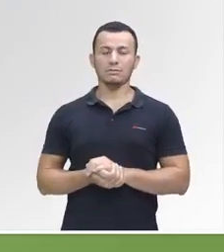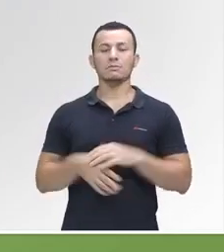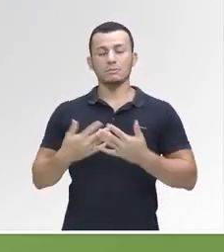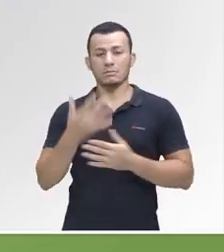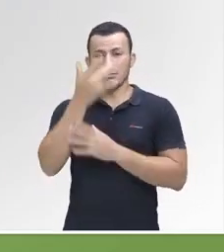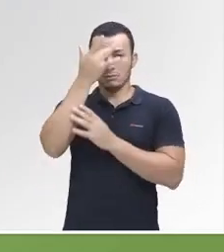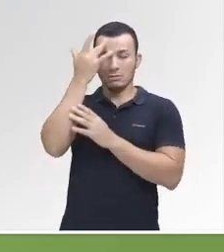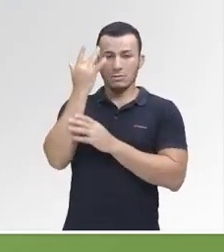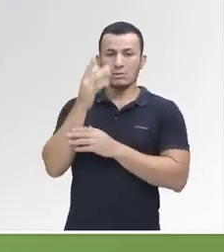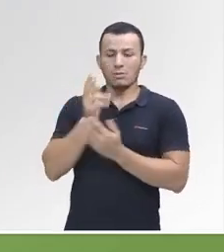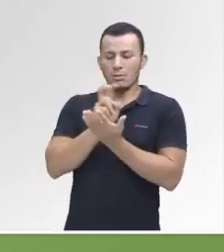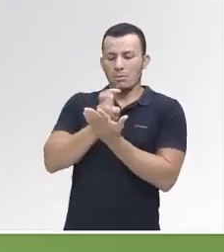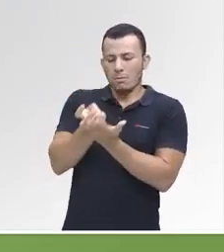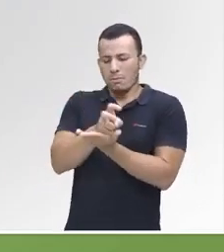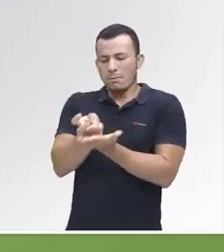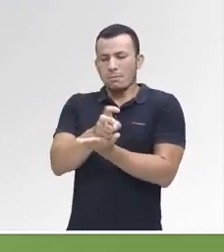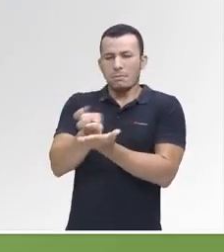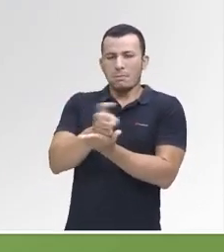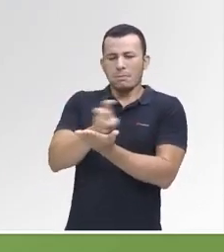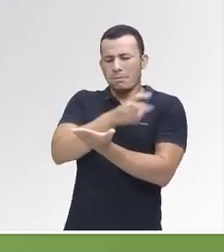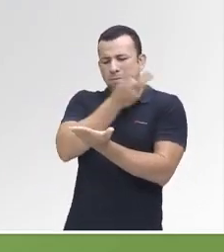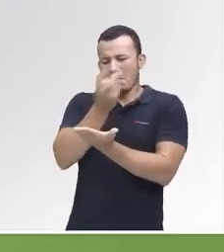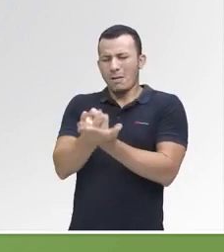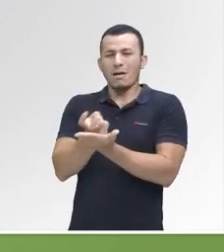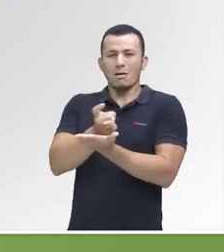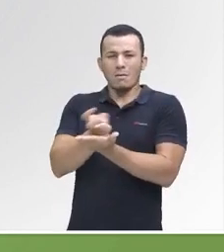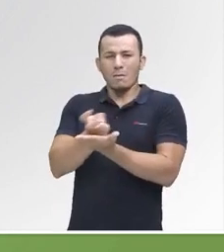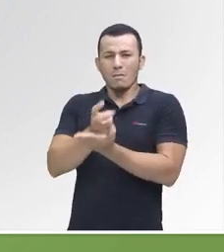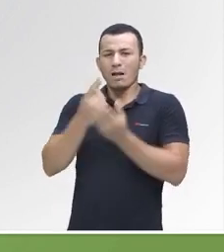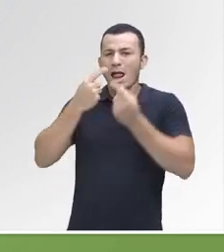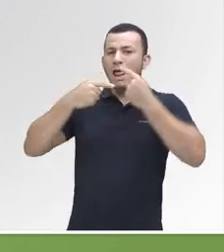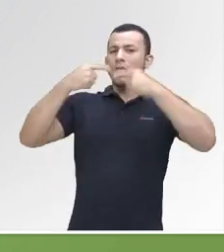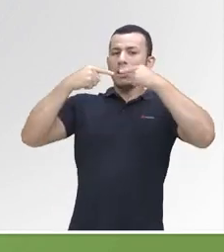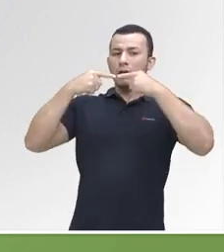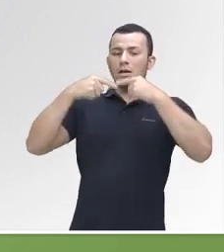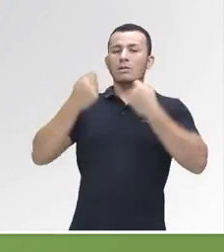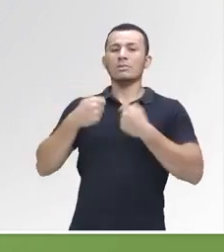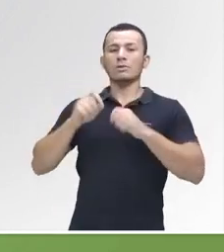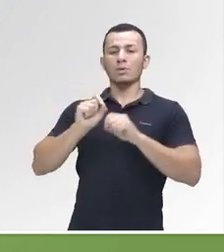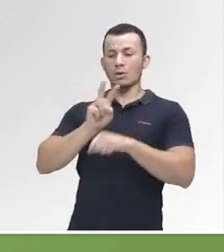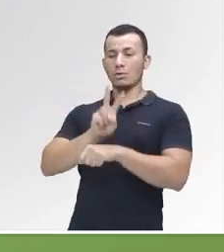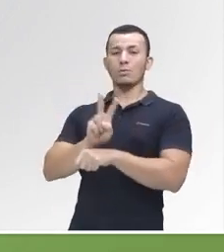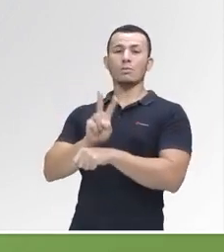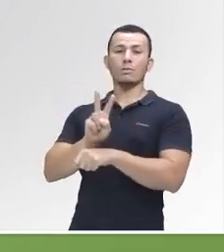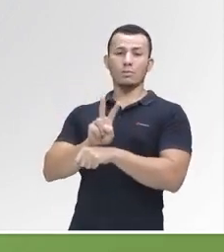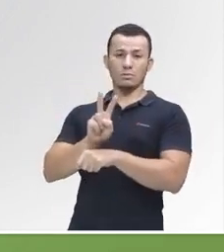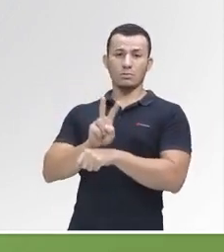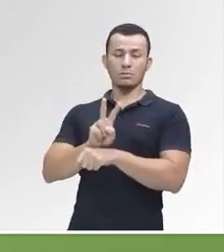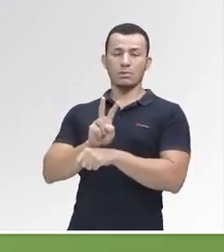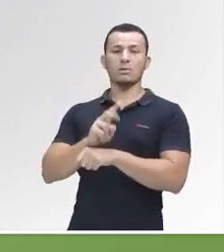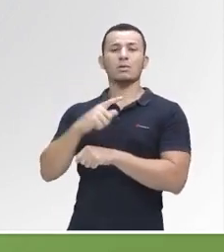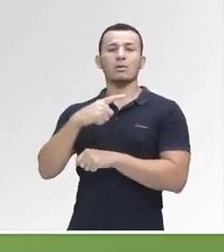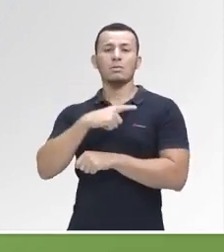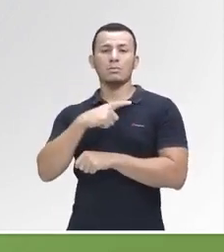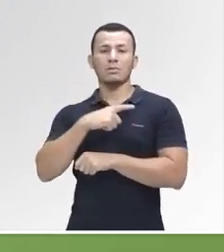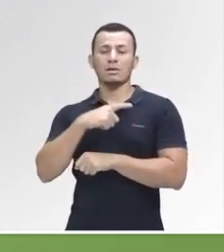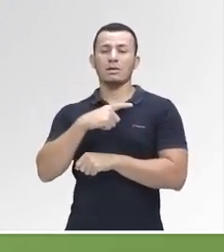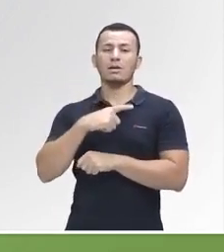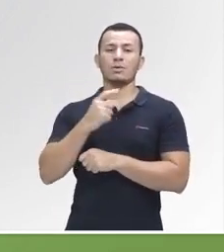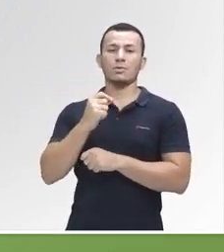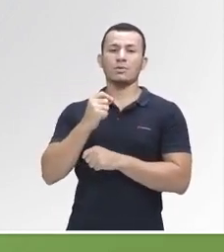pela convulsão, né, ela tem essa convulsão, é necessário que ela seja bem cuidada, porque ela perde a noção